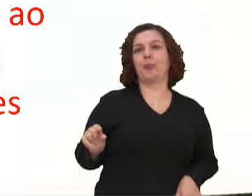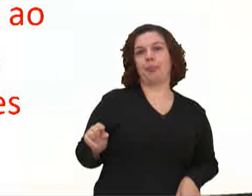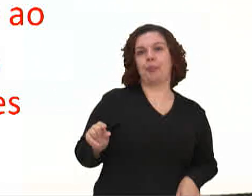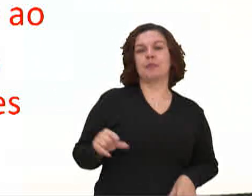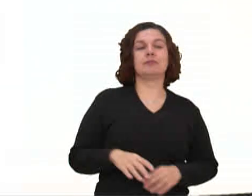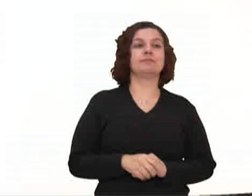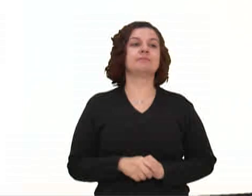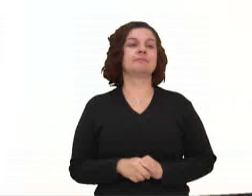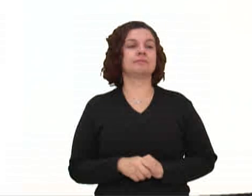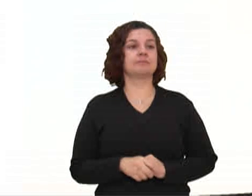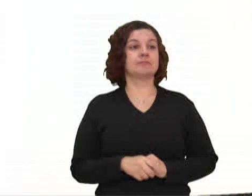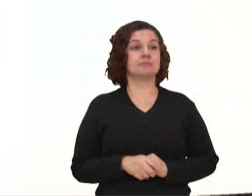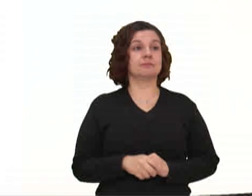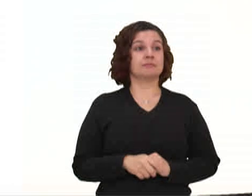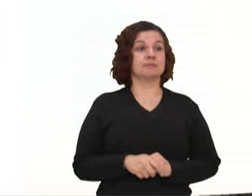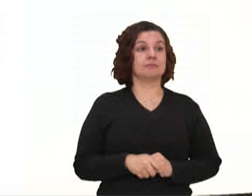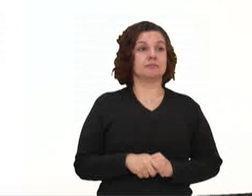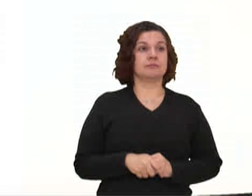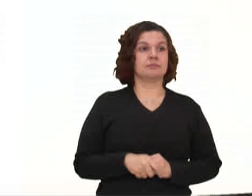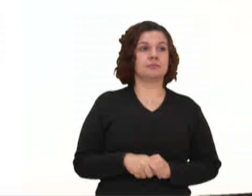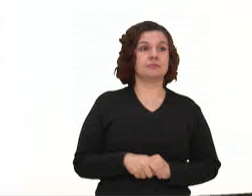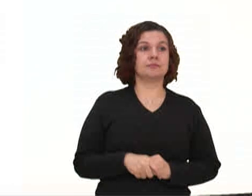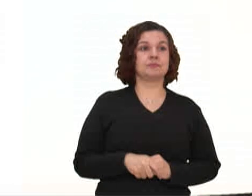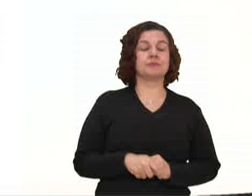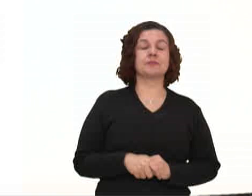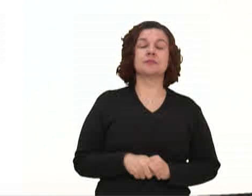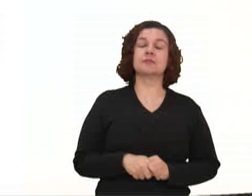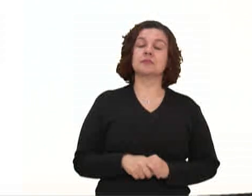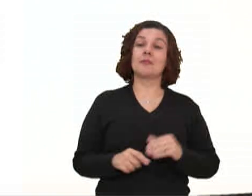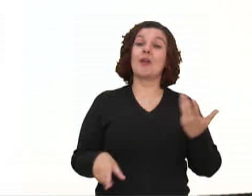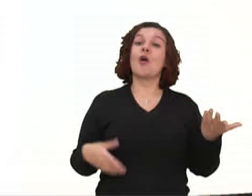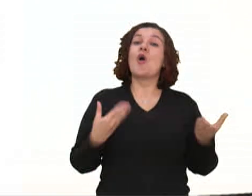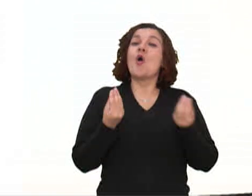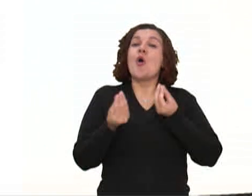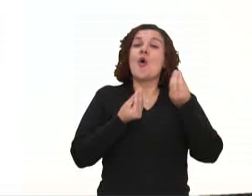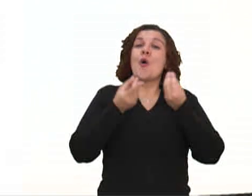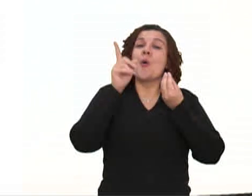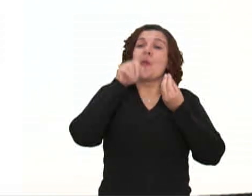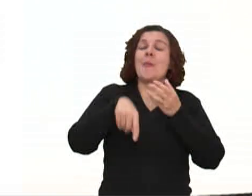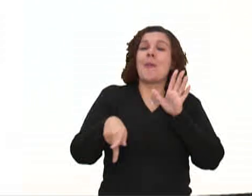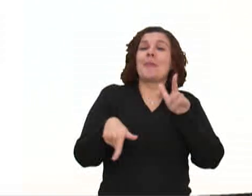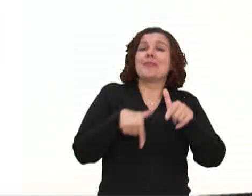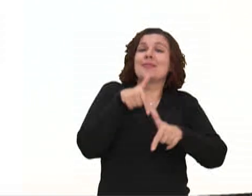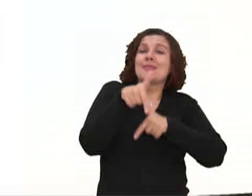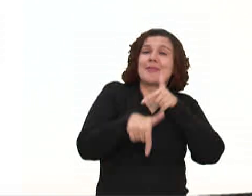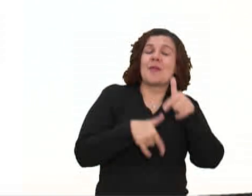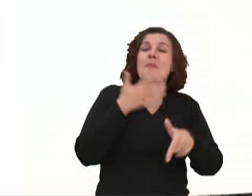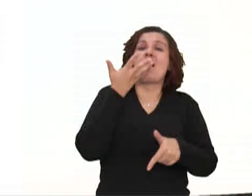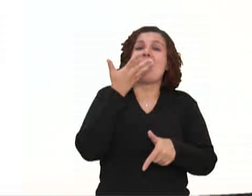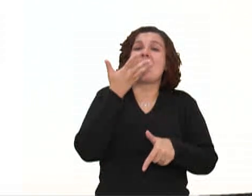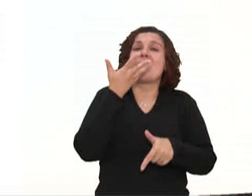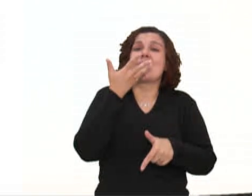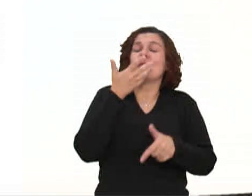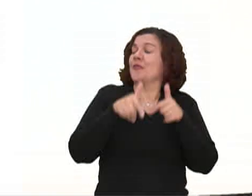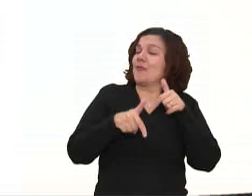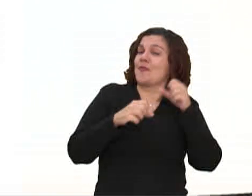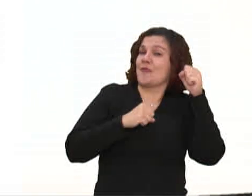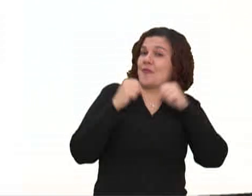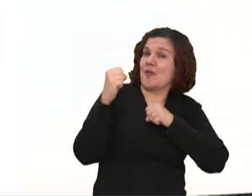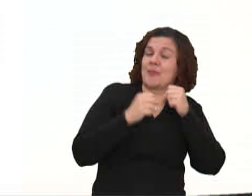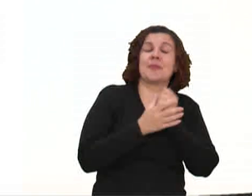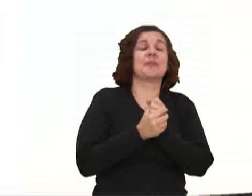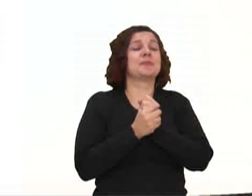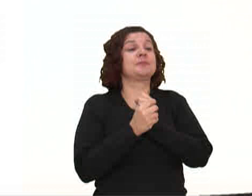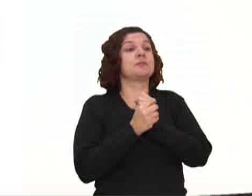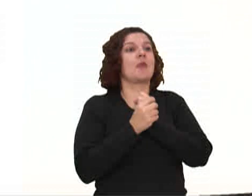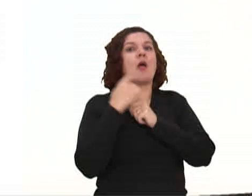salários. Continuando lá as outras duas questões, quais eram as condições de trabalho nas fábricas? Longas horas